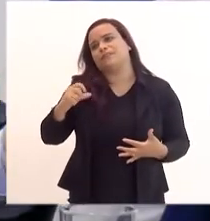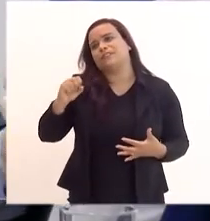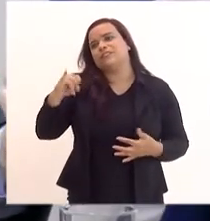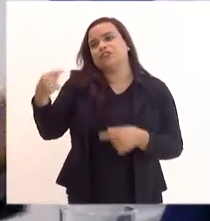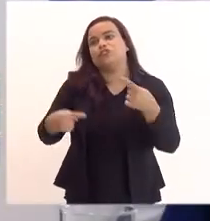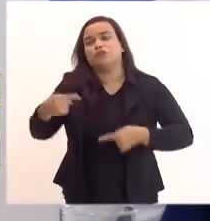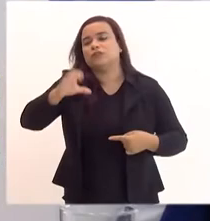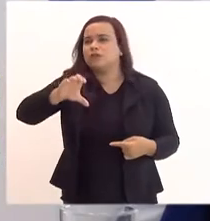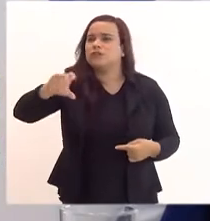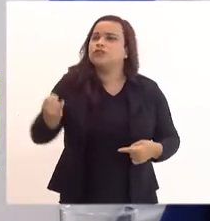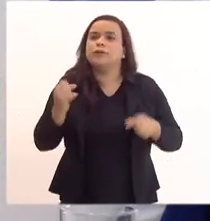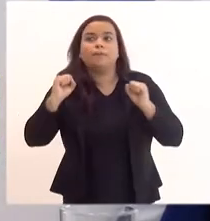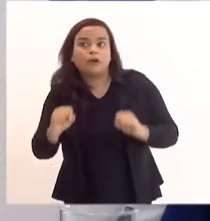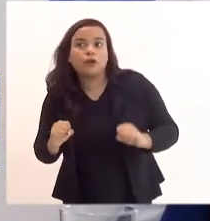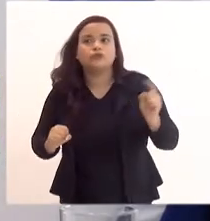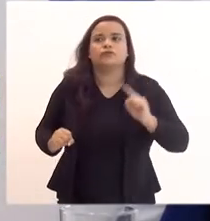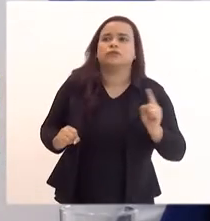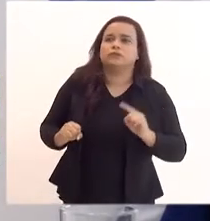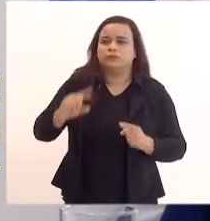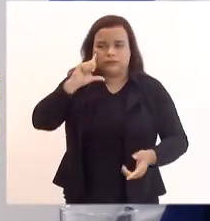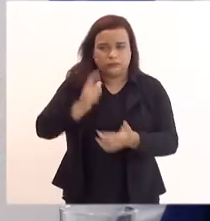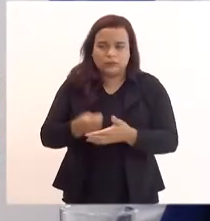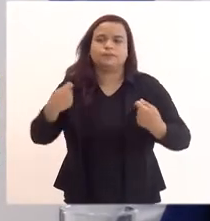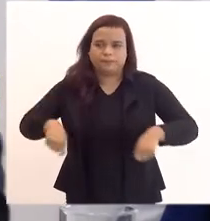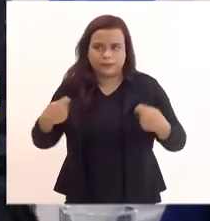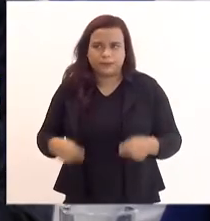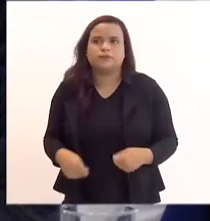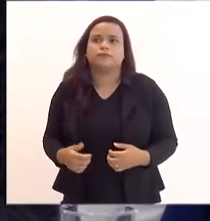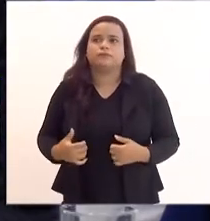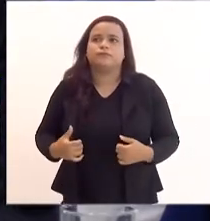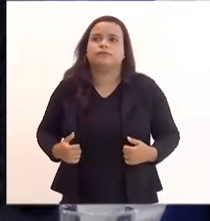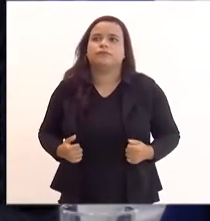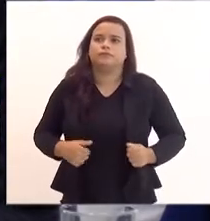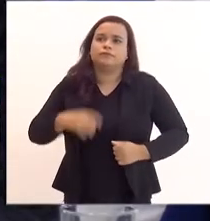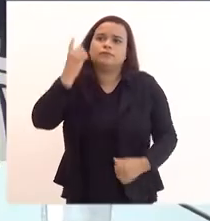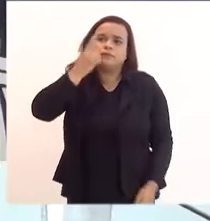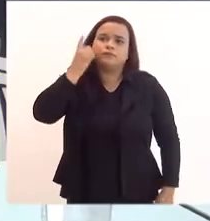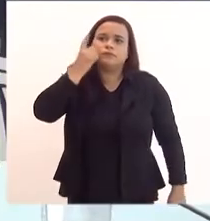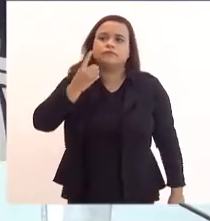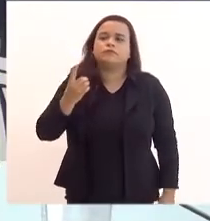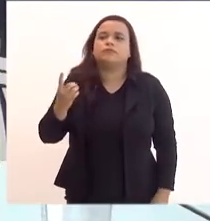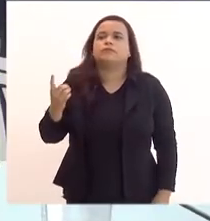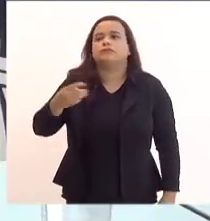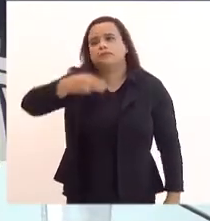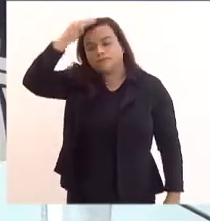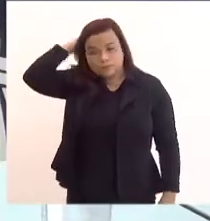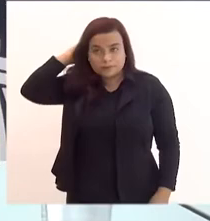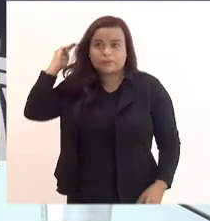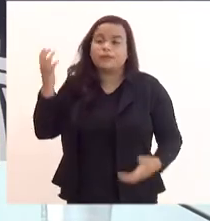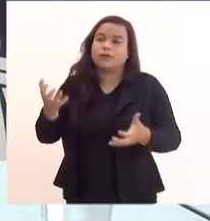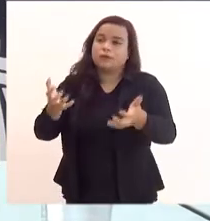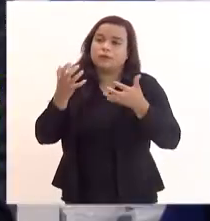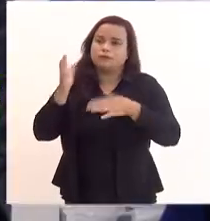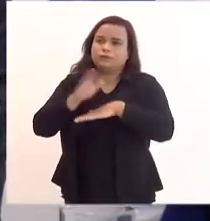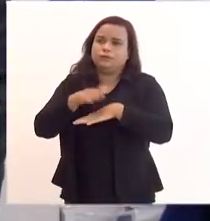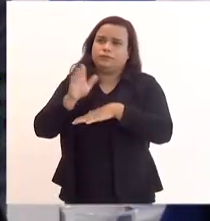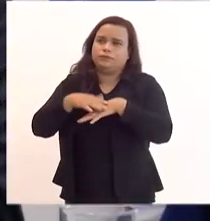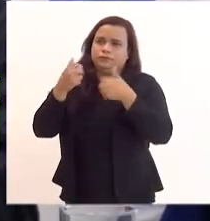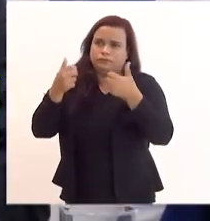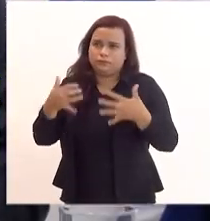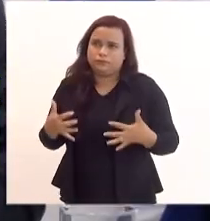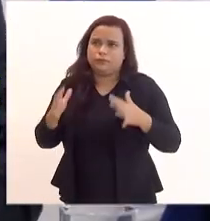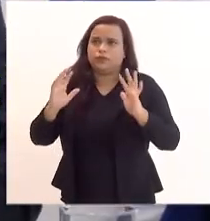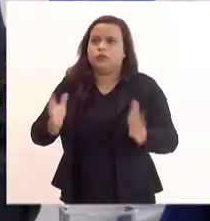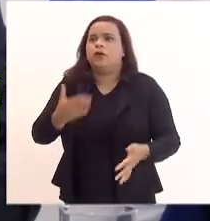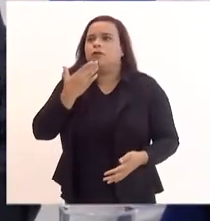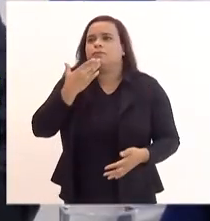discussão na CCJ, a não ser que a gente defina isso. Deputado Márcio, eu queria. Deputado Luiz Paulo. Fazer uso da palavra. Mas eu já fiz o pedido de